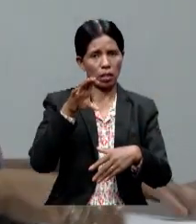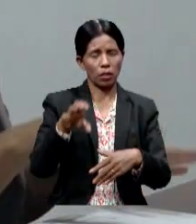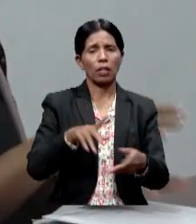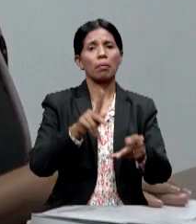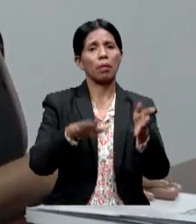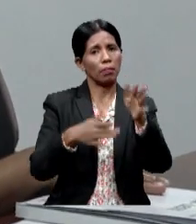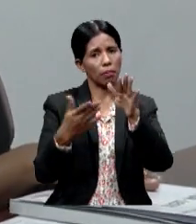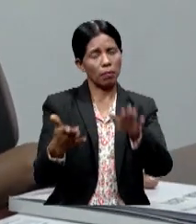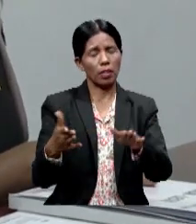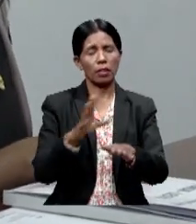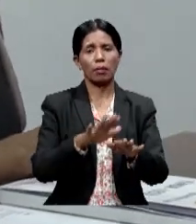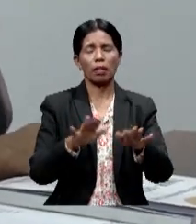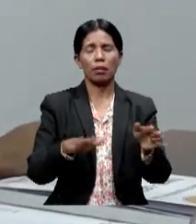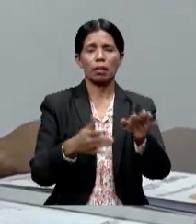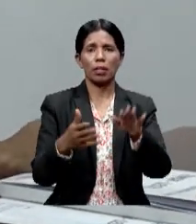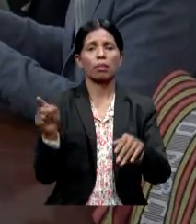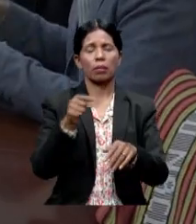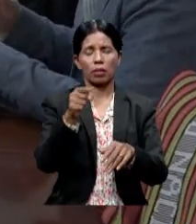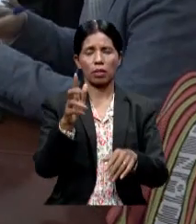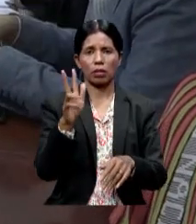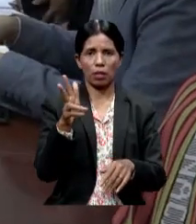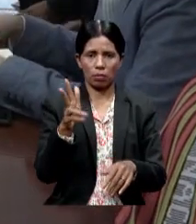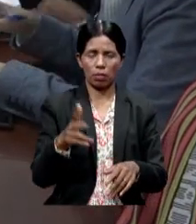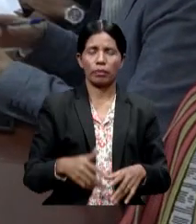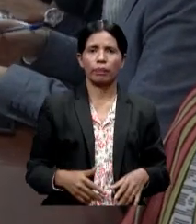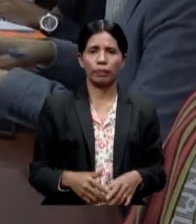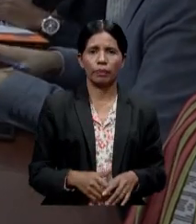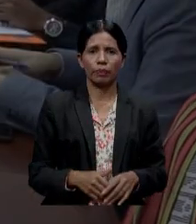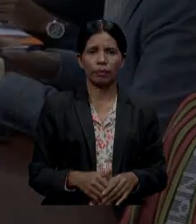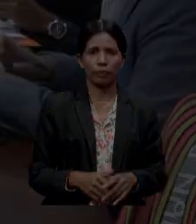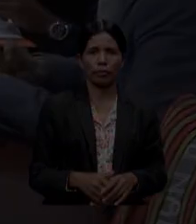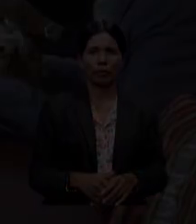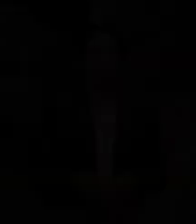mortalidade infantil ho porcento tolu nulu. Dulce da Costa, Jaime dos Santos, GMN.